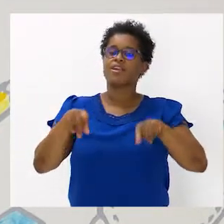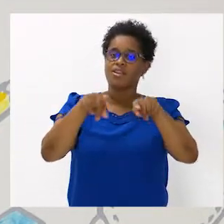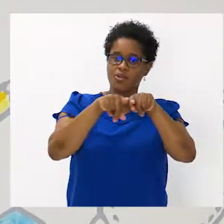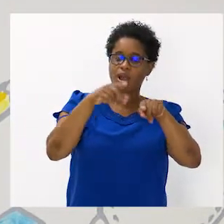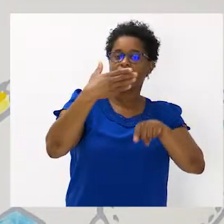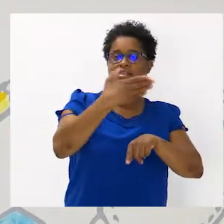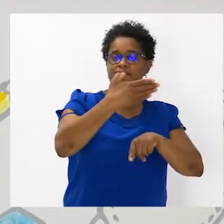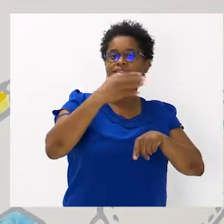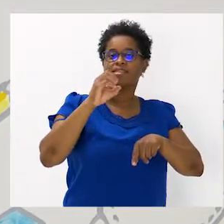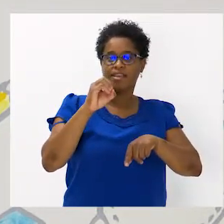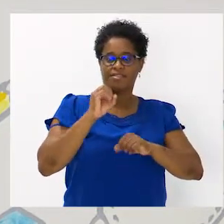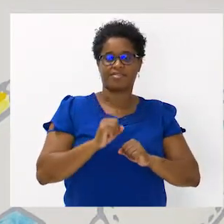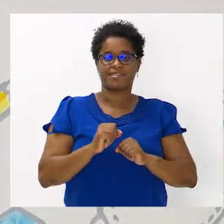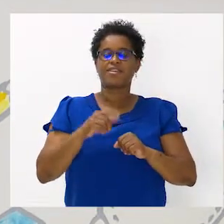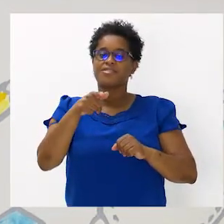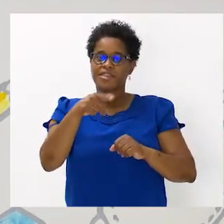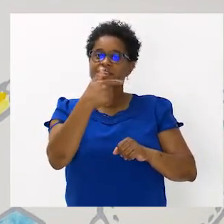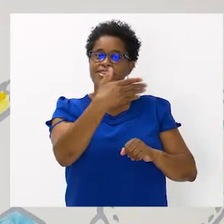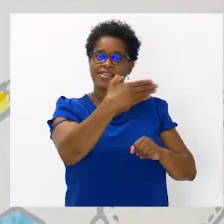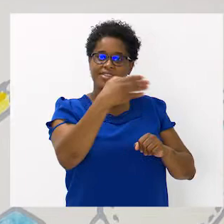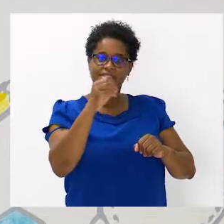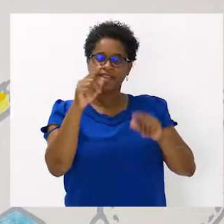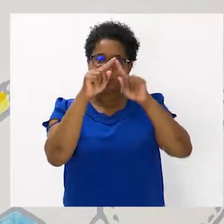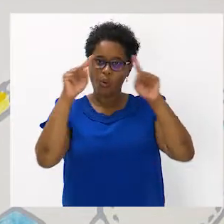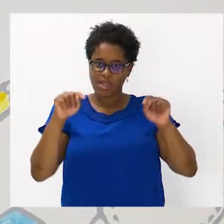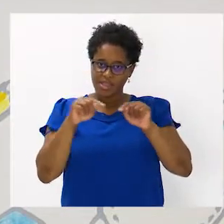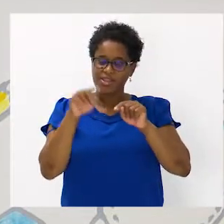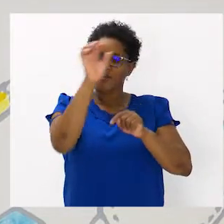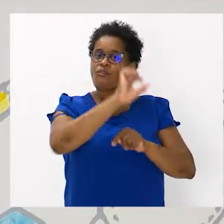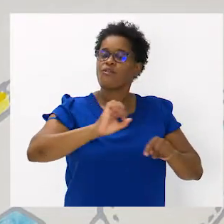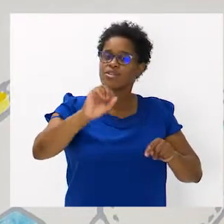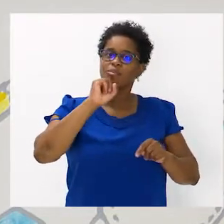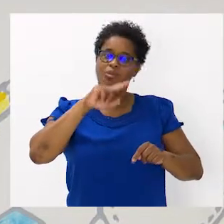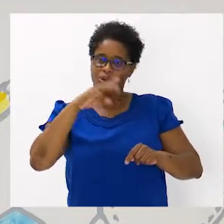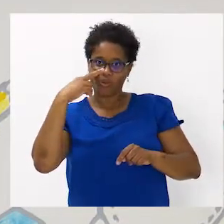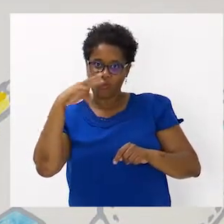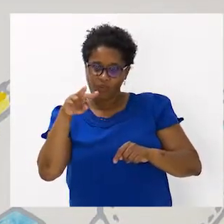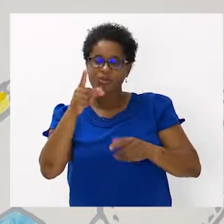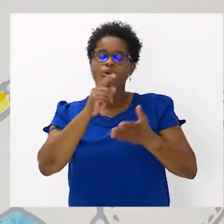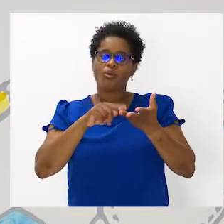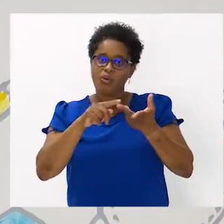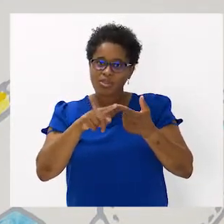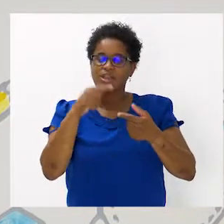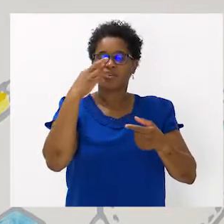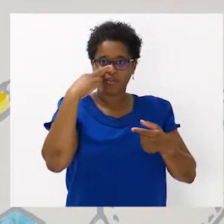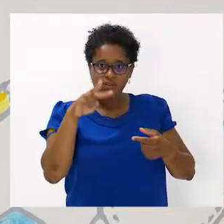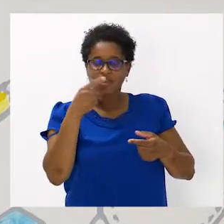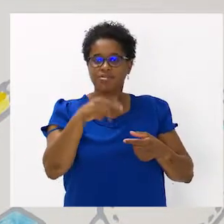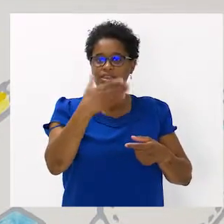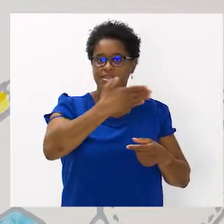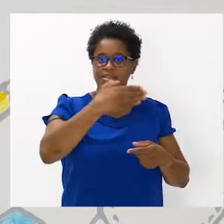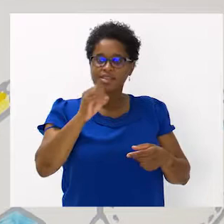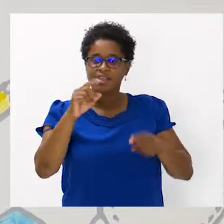dá 70. Então, tem 70 quadradinhos. Se vocês forem contar, vão ver que tem